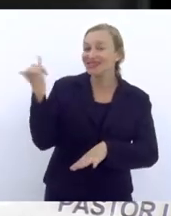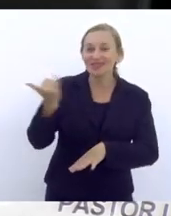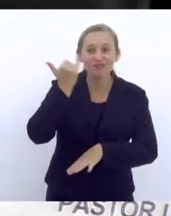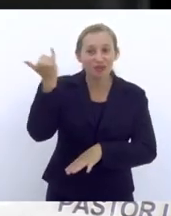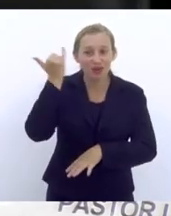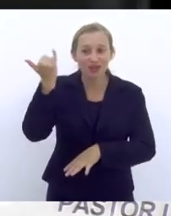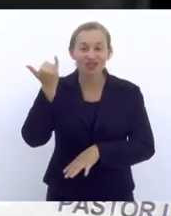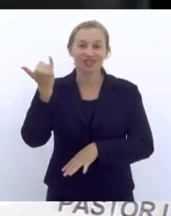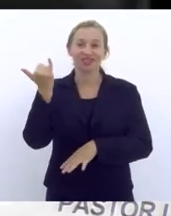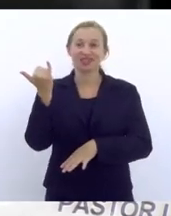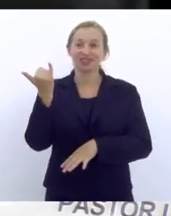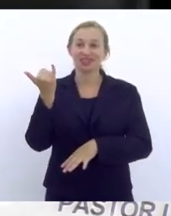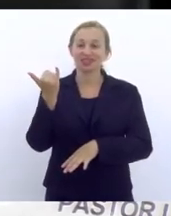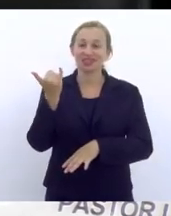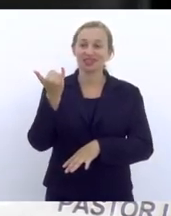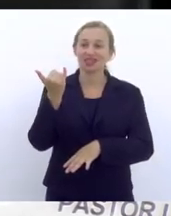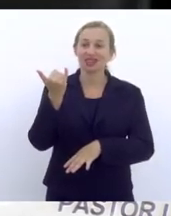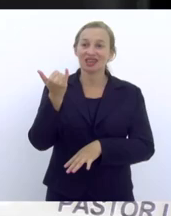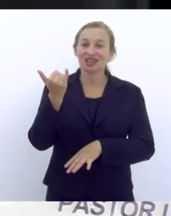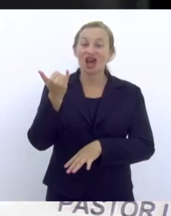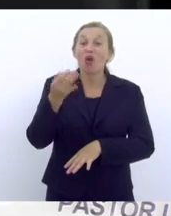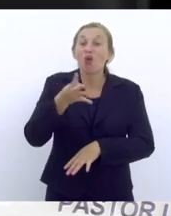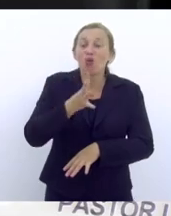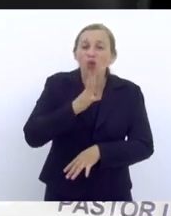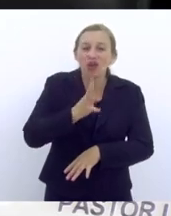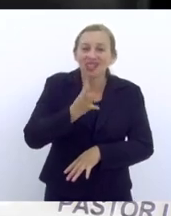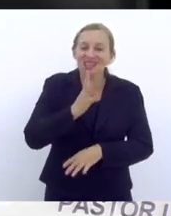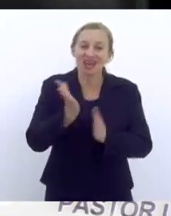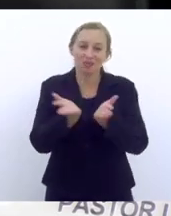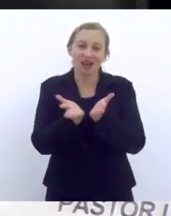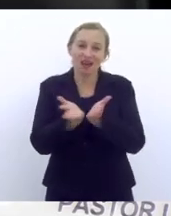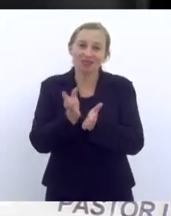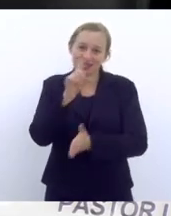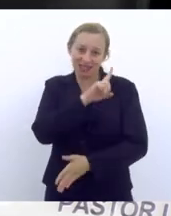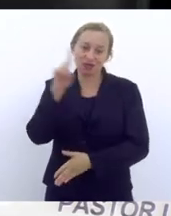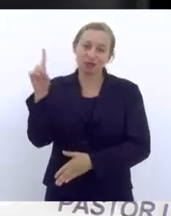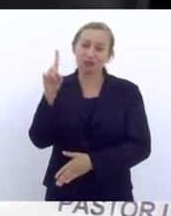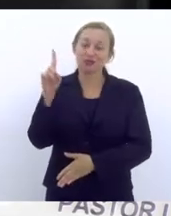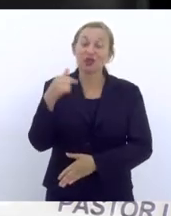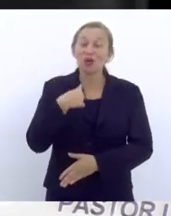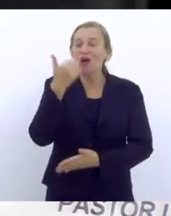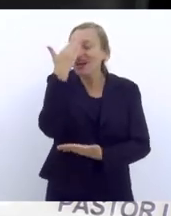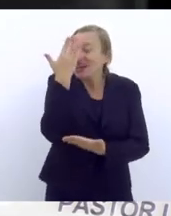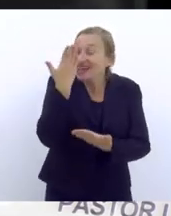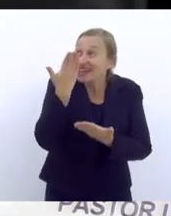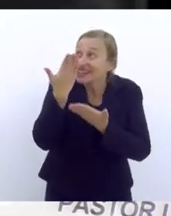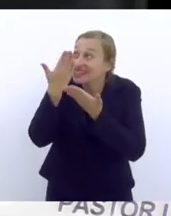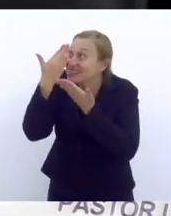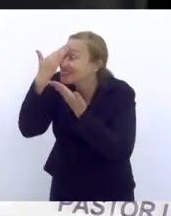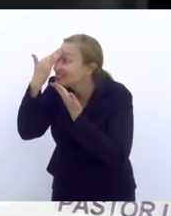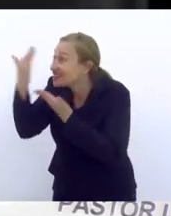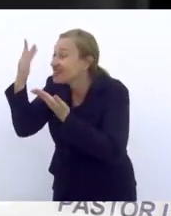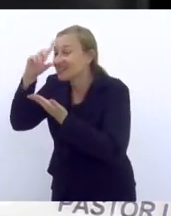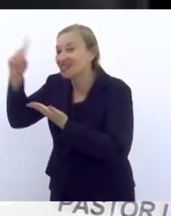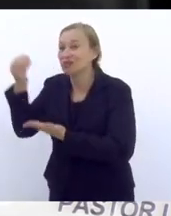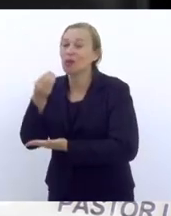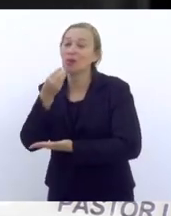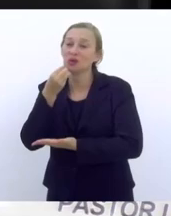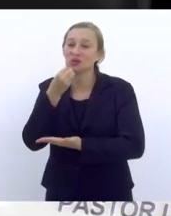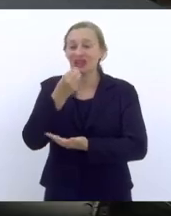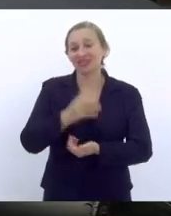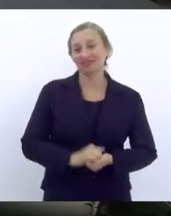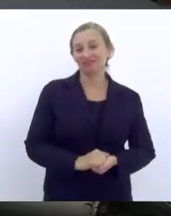que é levá-lo a nascer de Deus, a conhecer a palavra de Deus. E eu agradeço a Deus pela oportunidade.